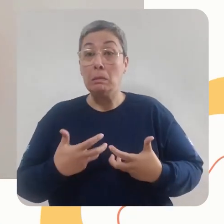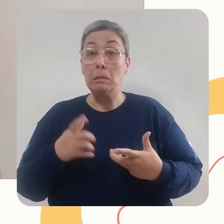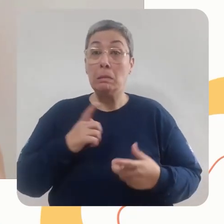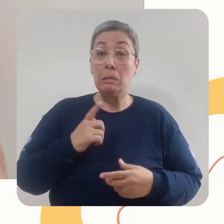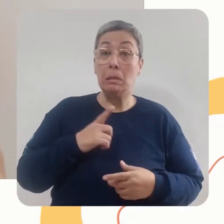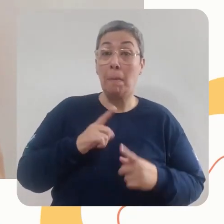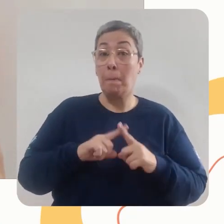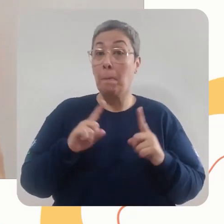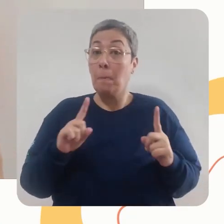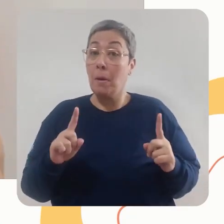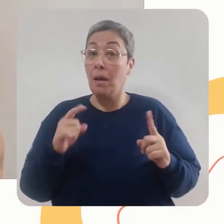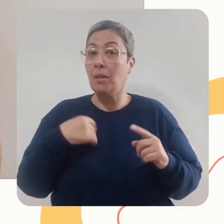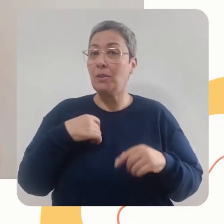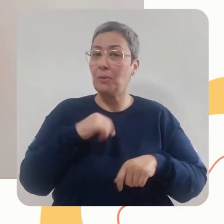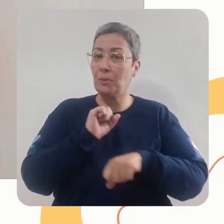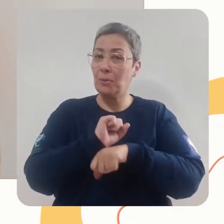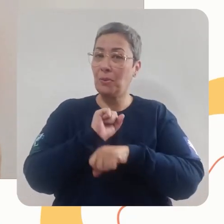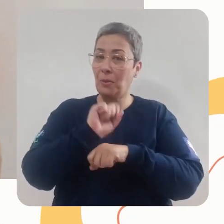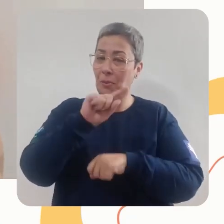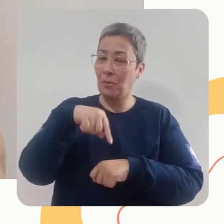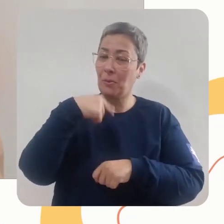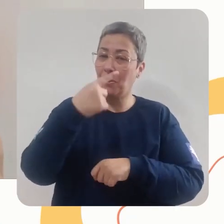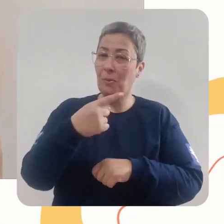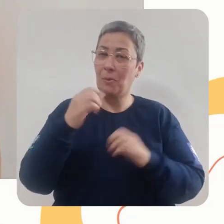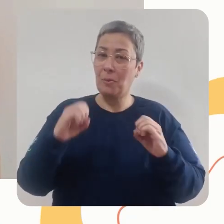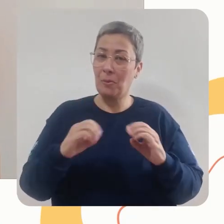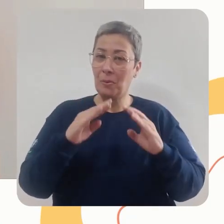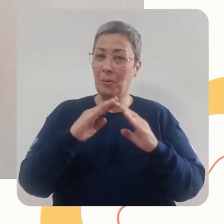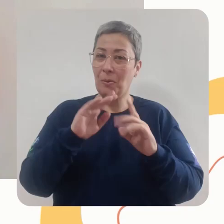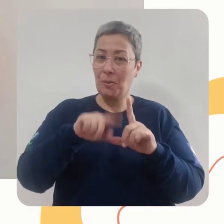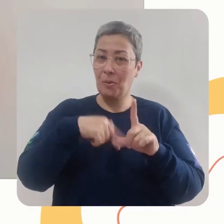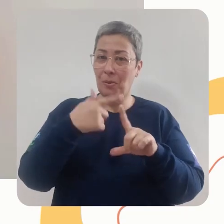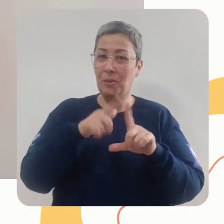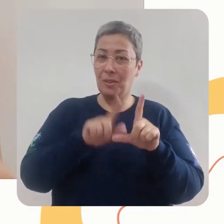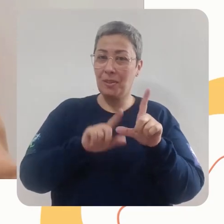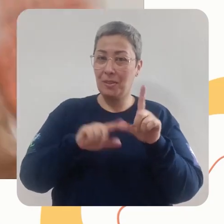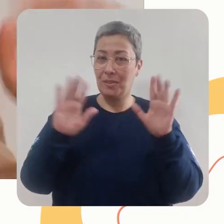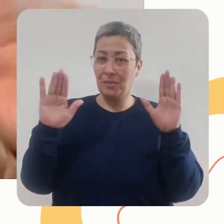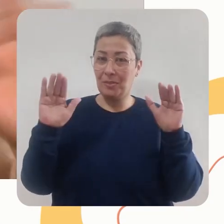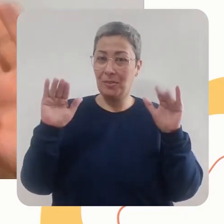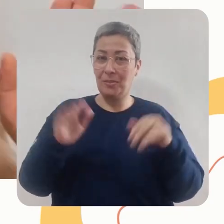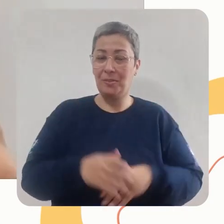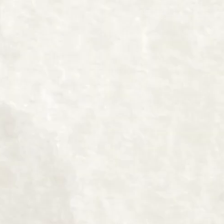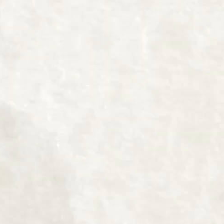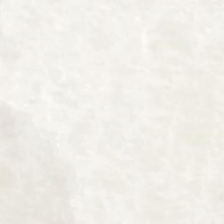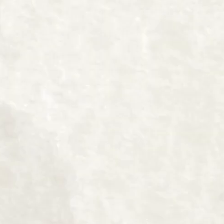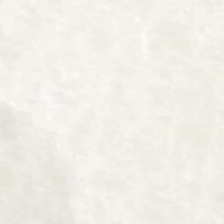cansada. Mas eu te espero no próximo programa. Tchau, tchau!